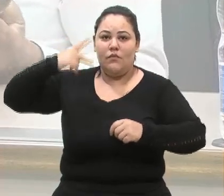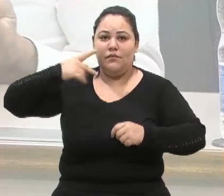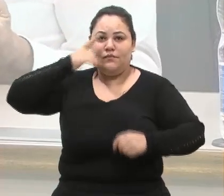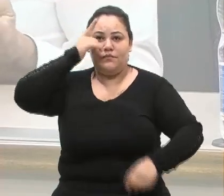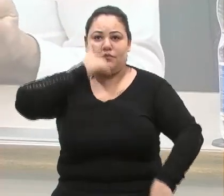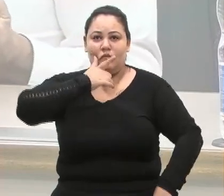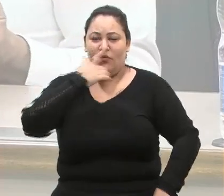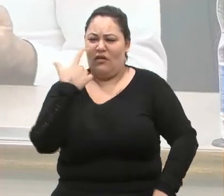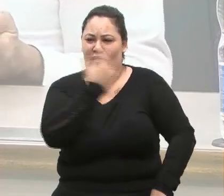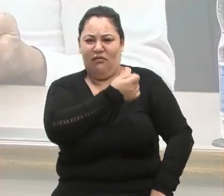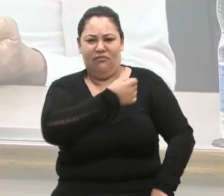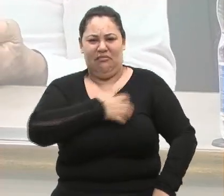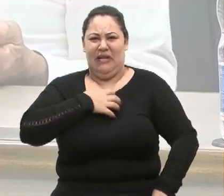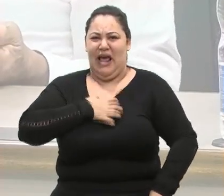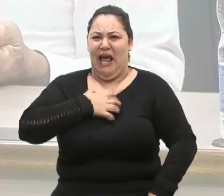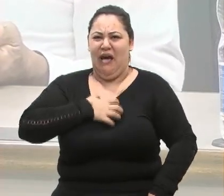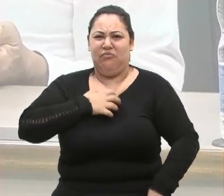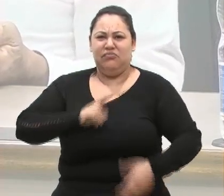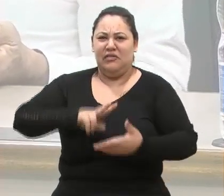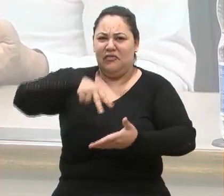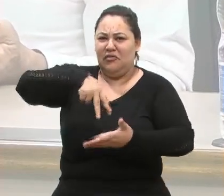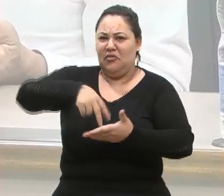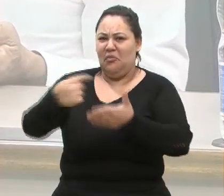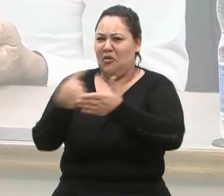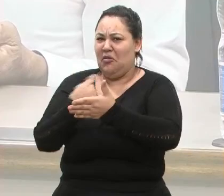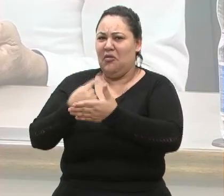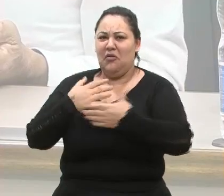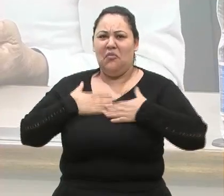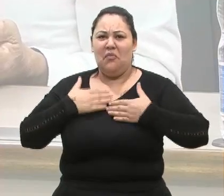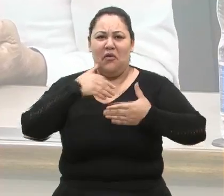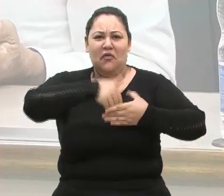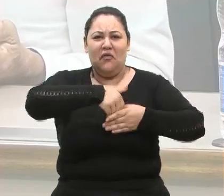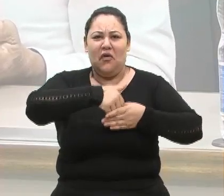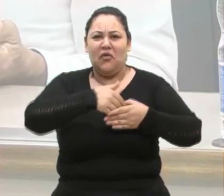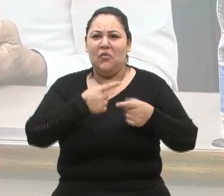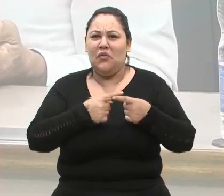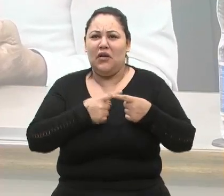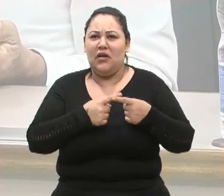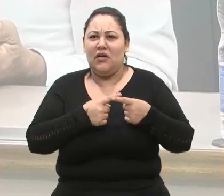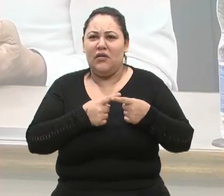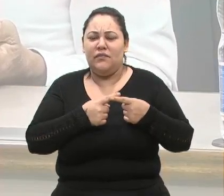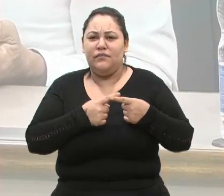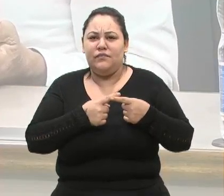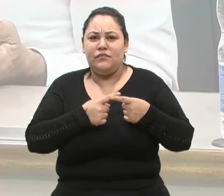brabo, levantou aqui, saiu gritando, questionando o meu voto. Por que eu votei favorável?